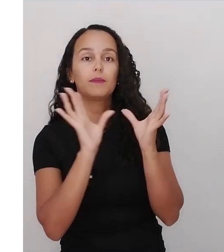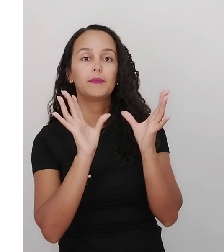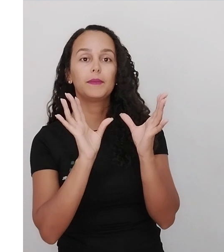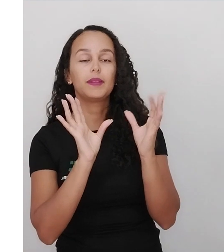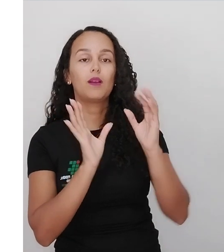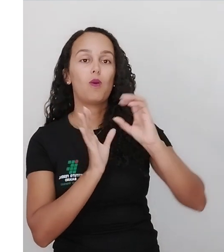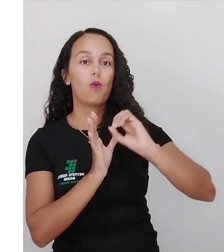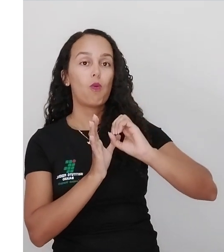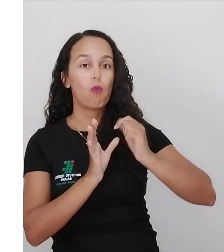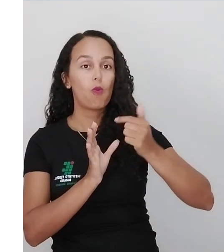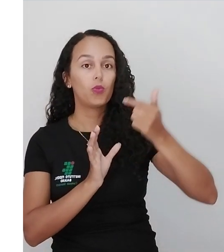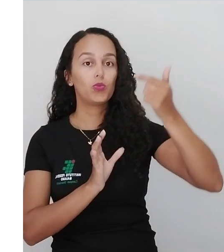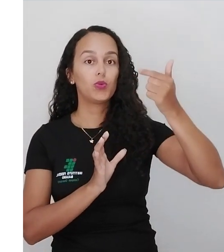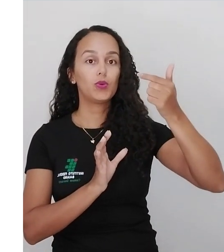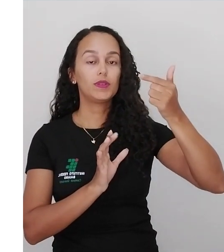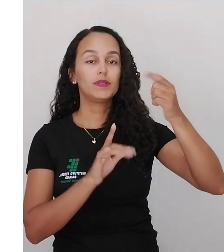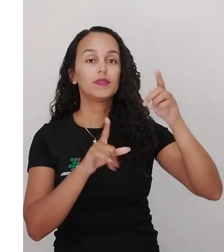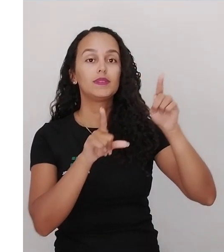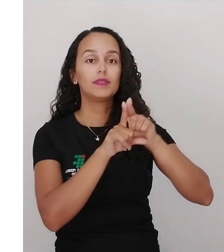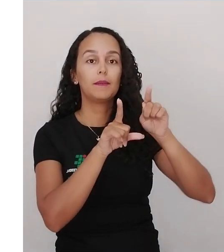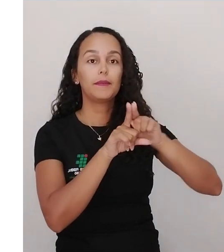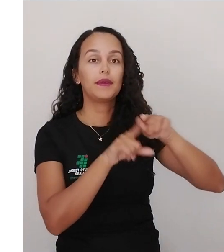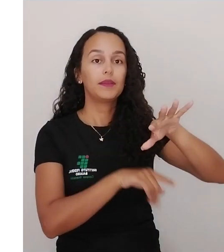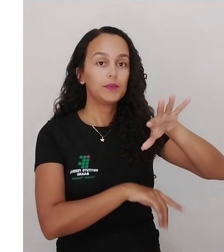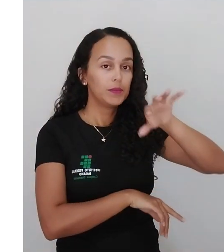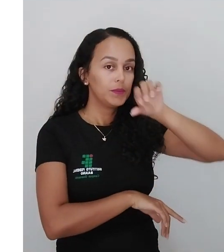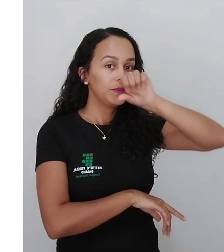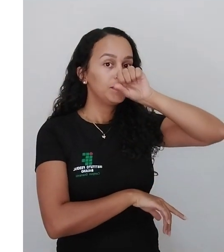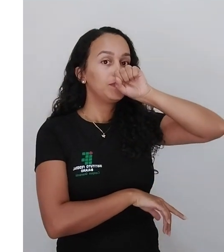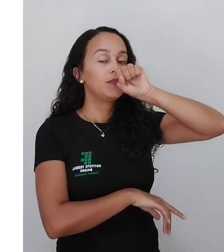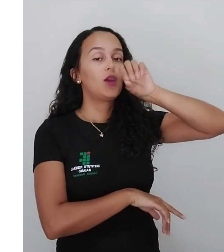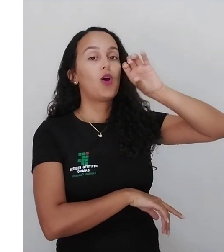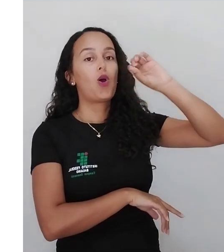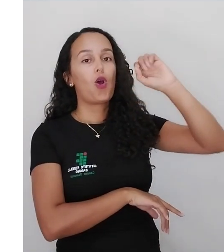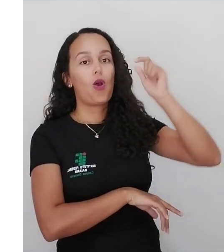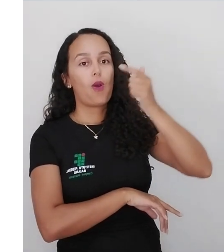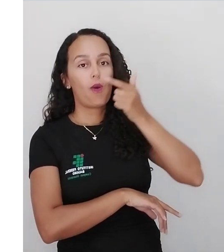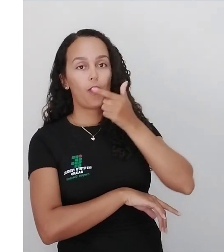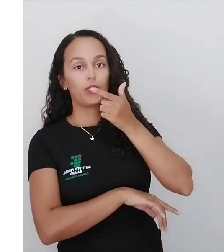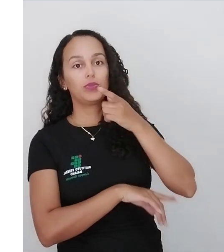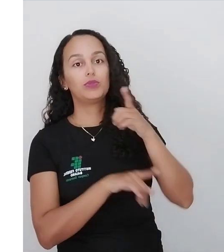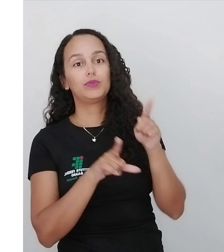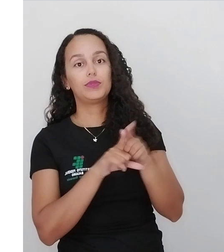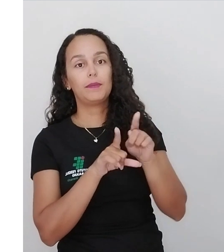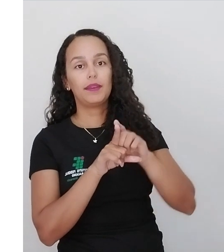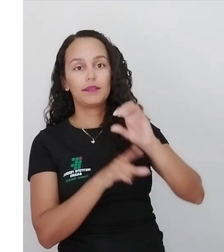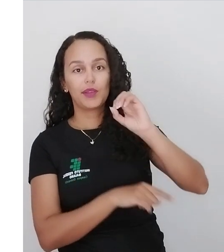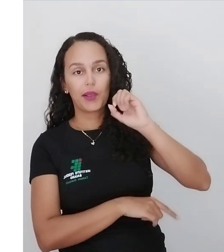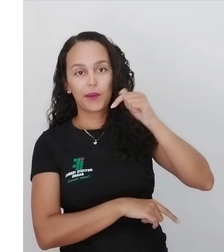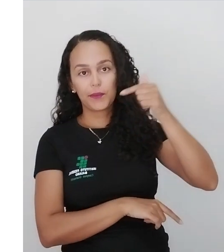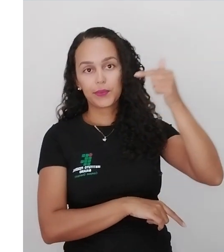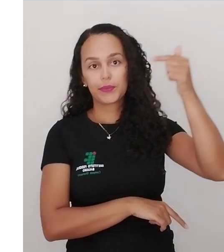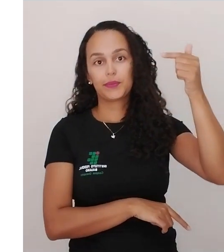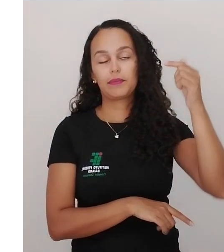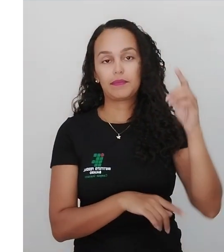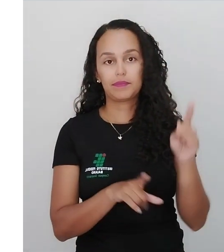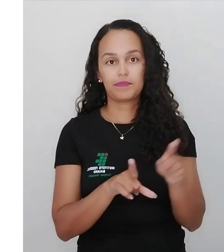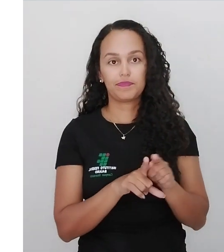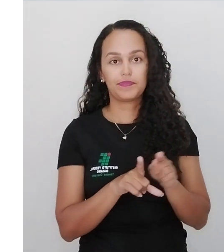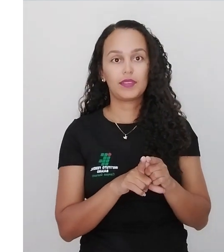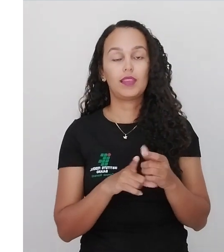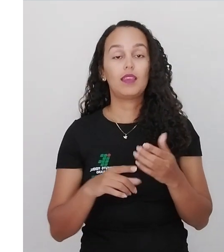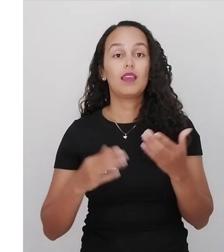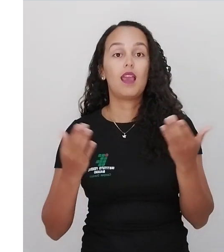seres que agora, né, realizavam a fotossíntese tal como nós conhecemos, passaram a liberar o